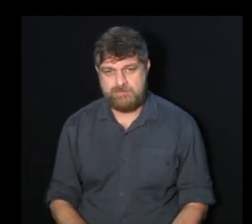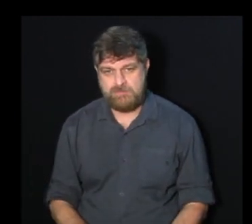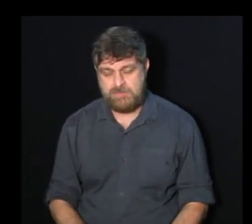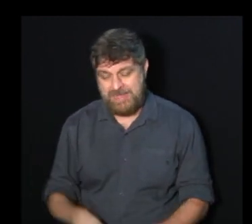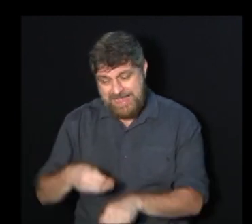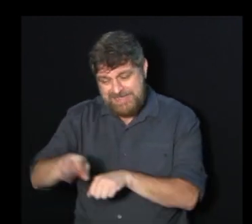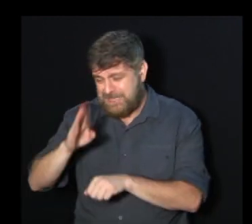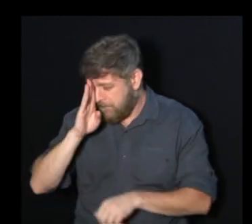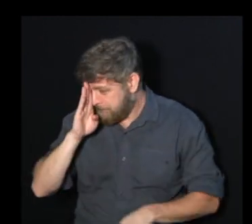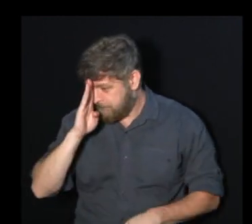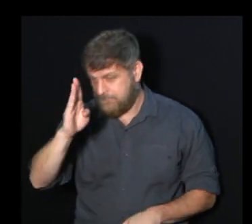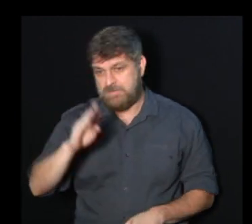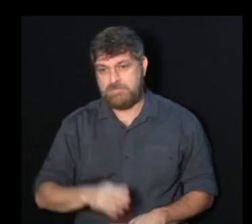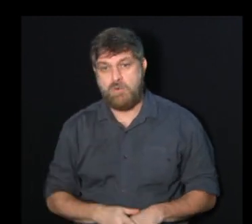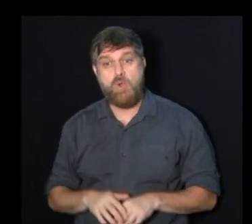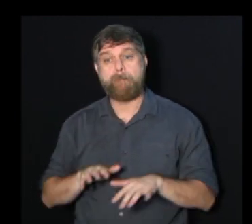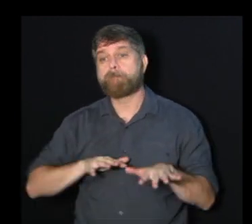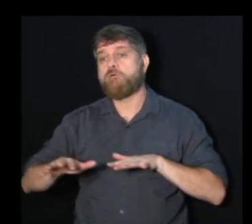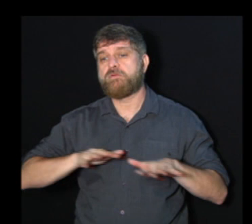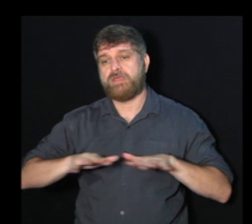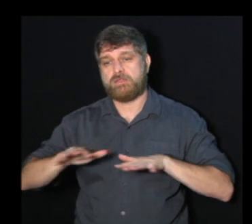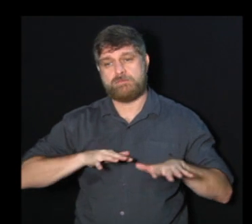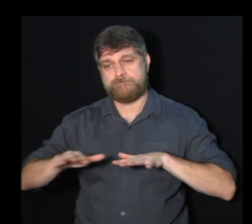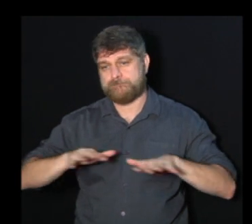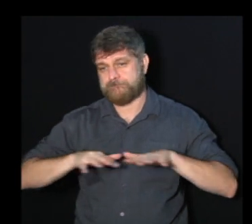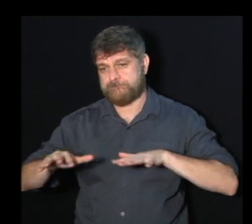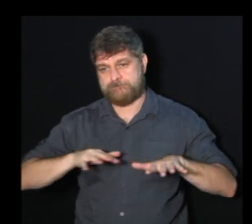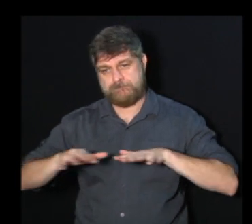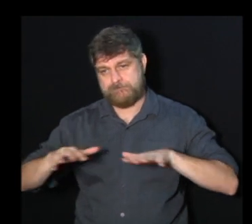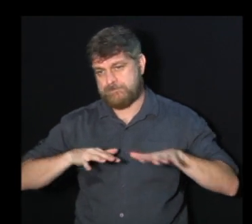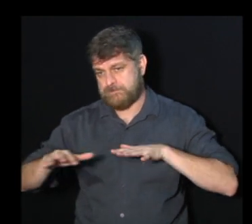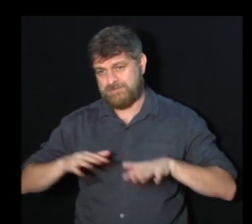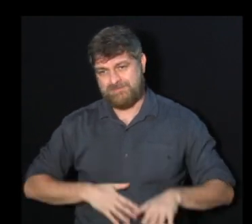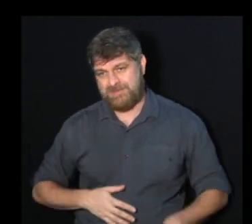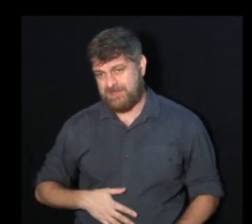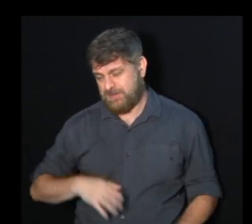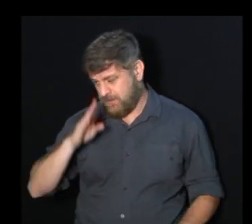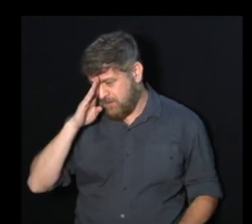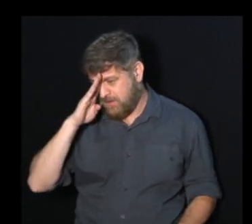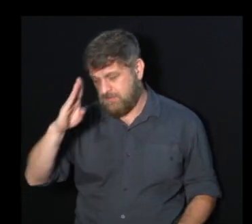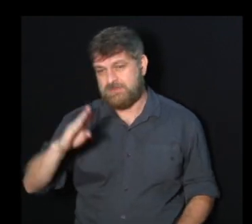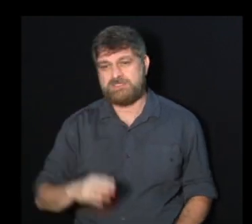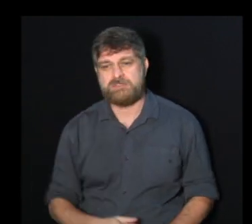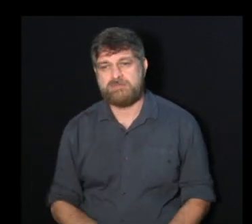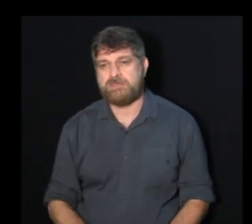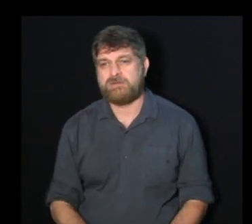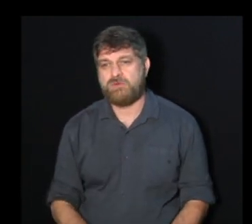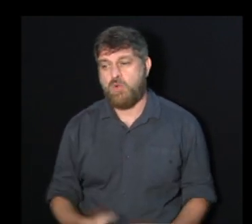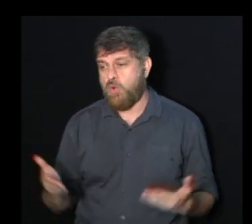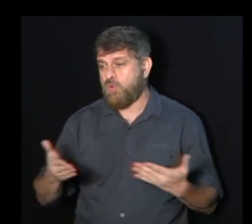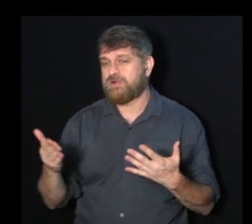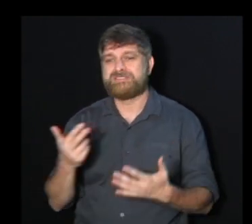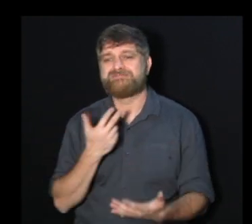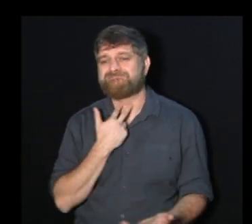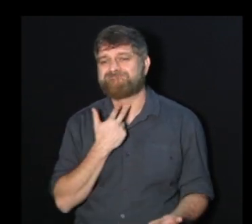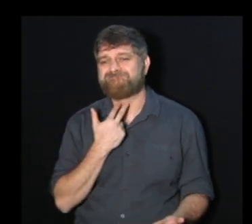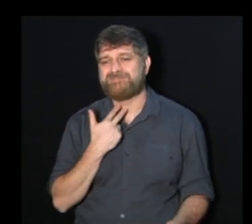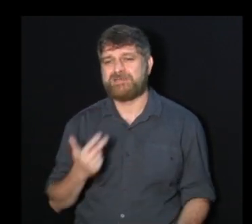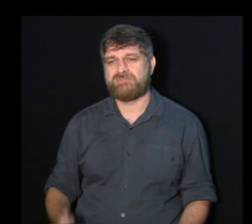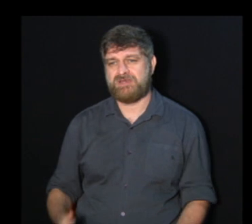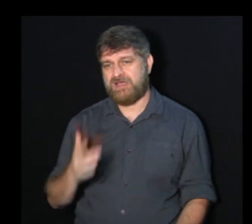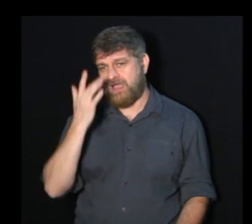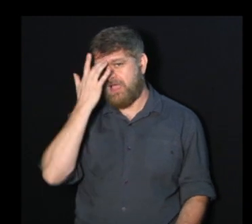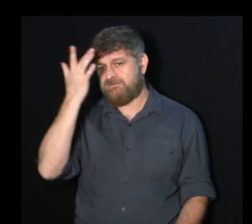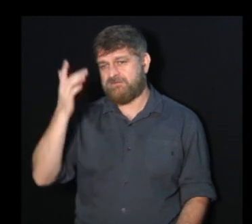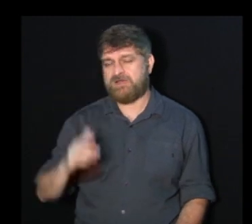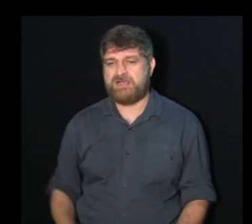Dica principal, se movimente. Essa é a dica principal. Não é... Hoje em dia, assim, tá fácil hoje.